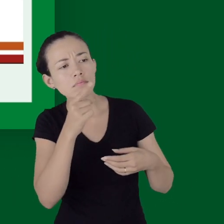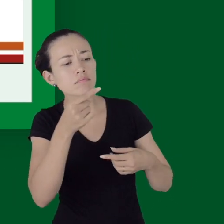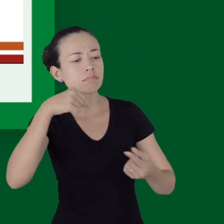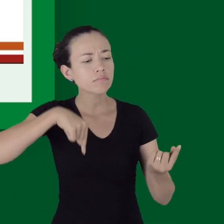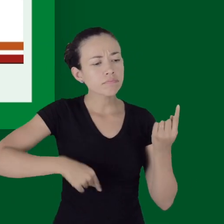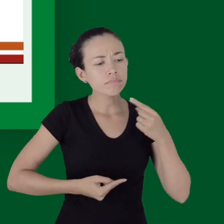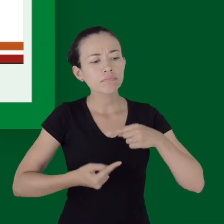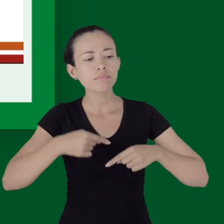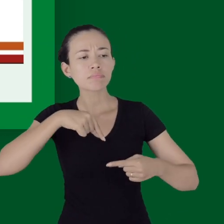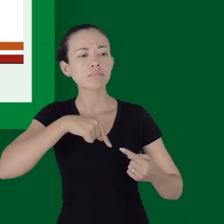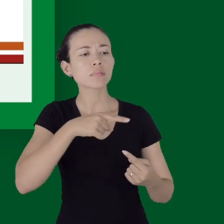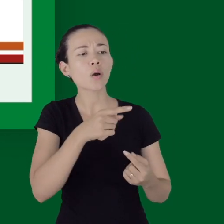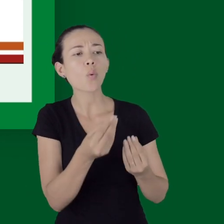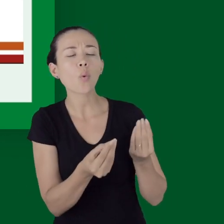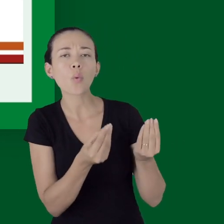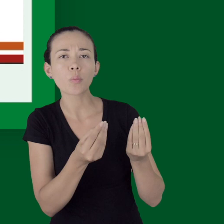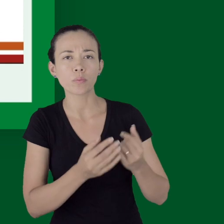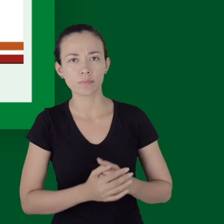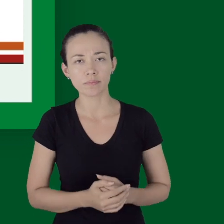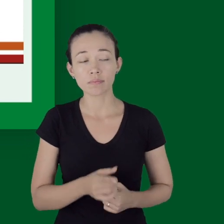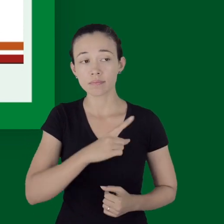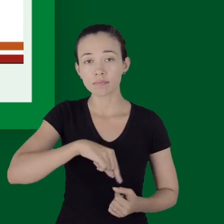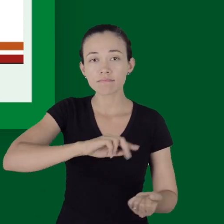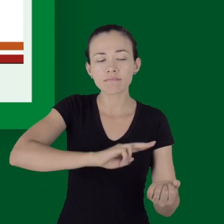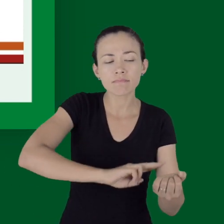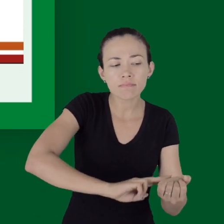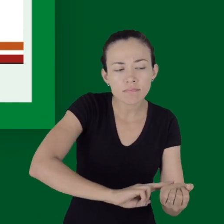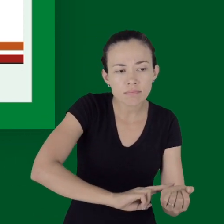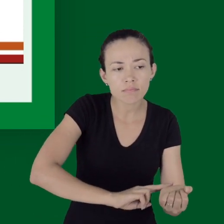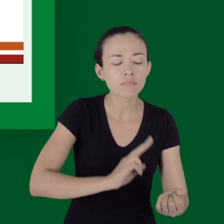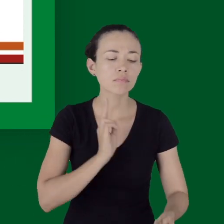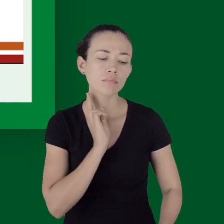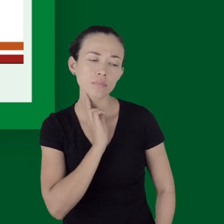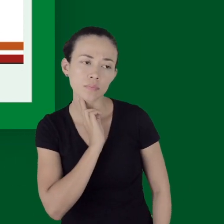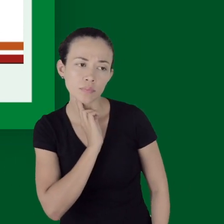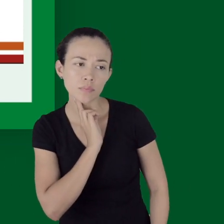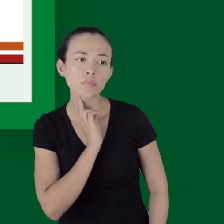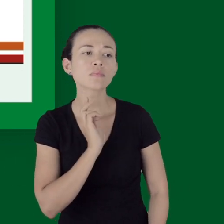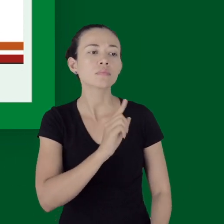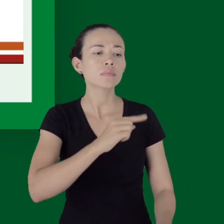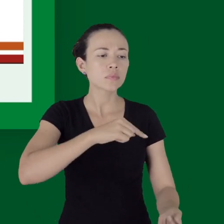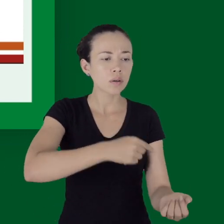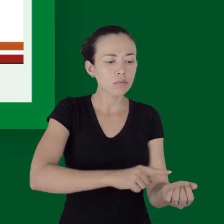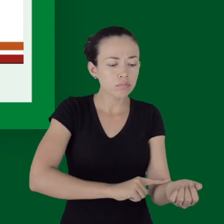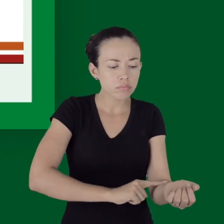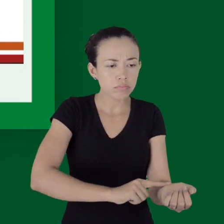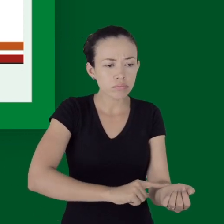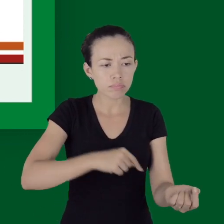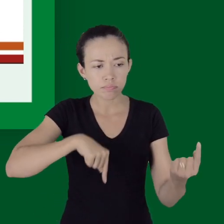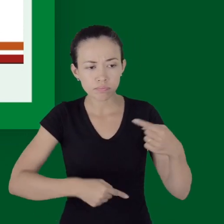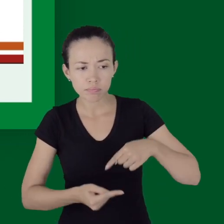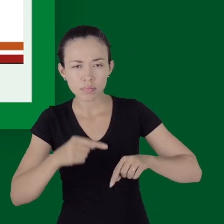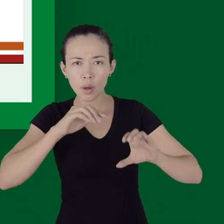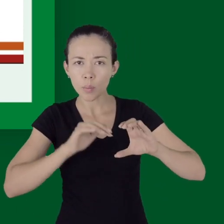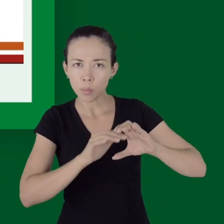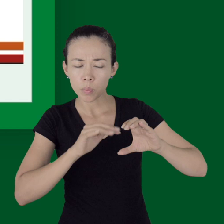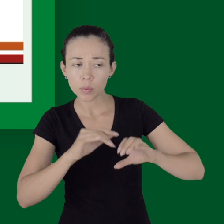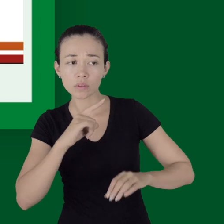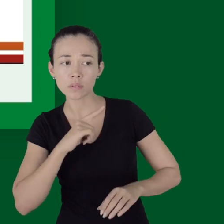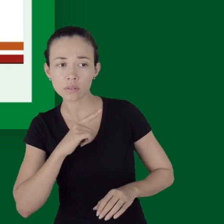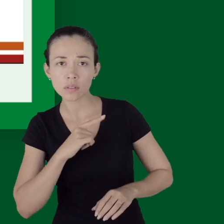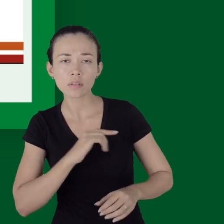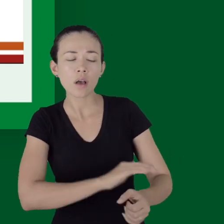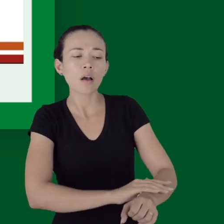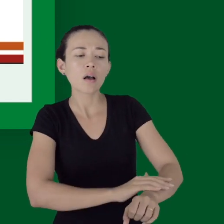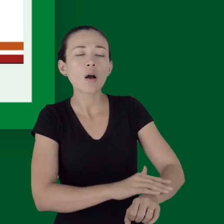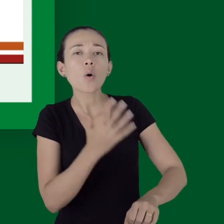pulso, perfusão, a cor da pele, se está sudoreico, se não está. Então, a avaliação da pressão, é importante avaliar a pressão no